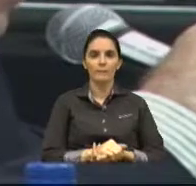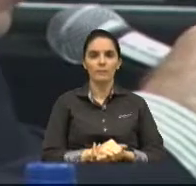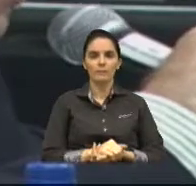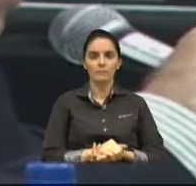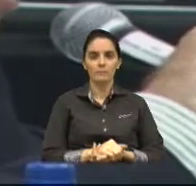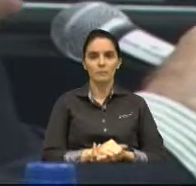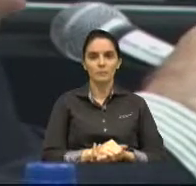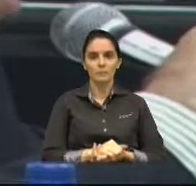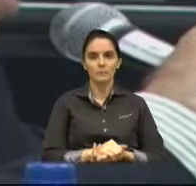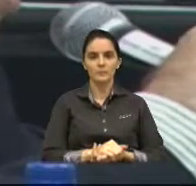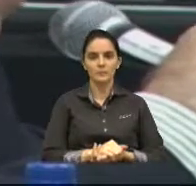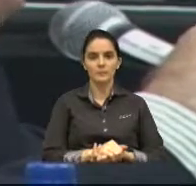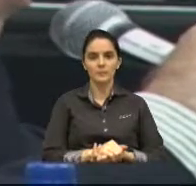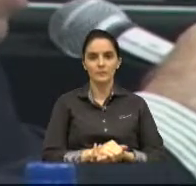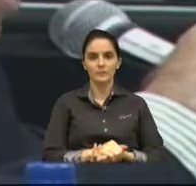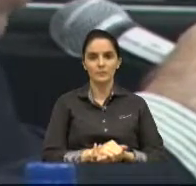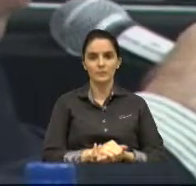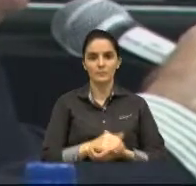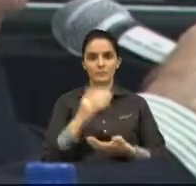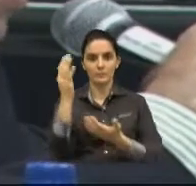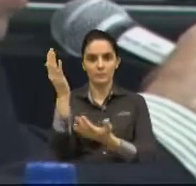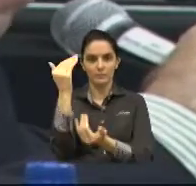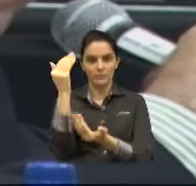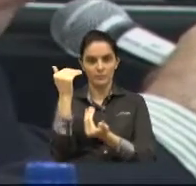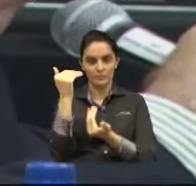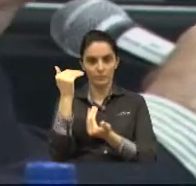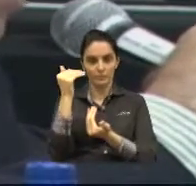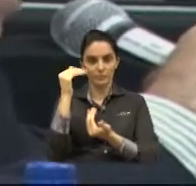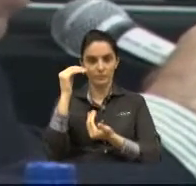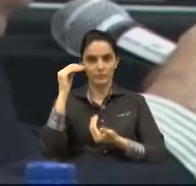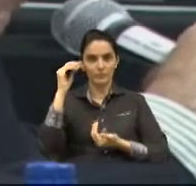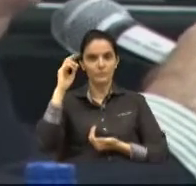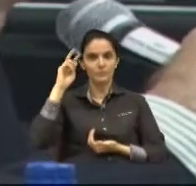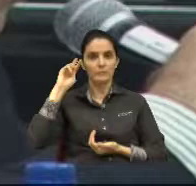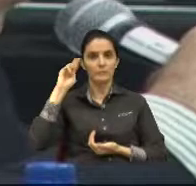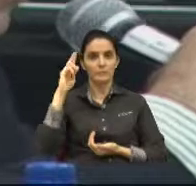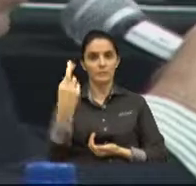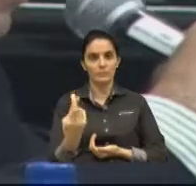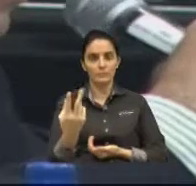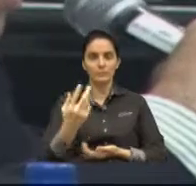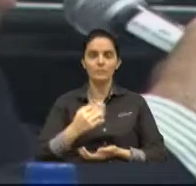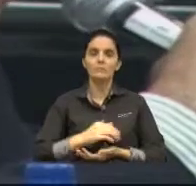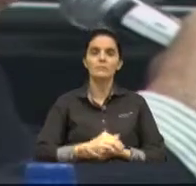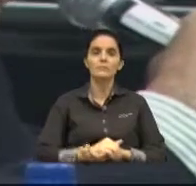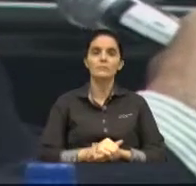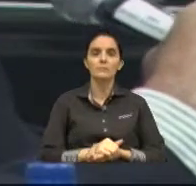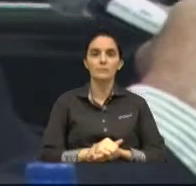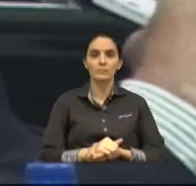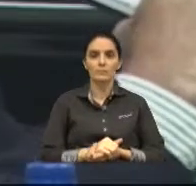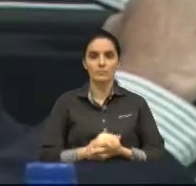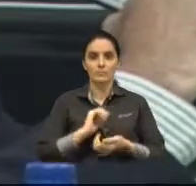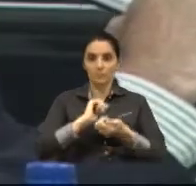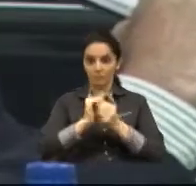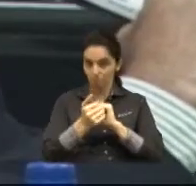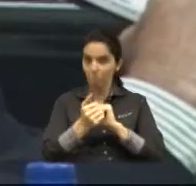estimular e valorizar o esporte. Isso é muito importante. Por isso,